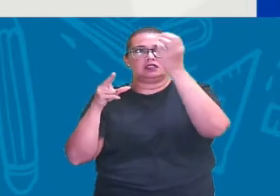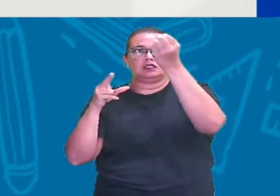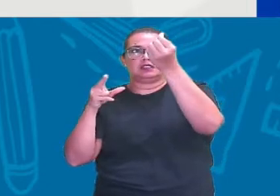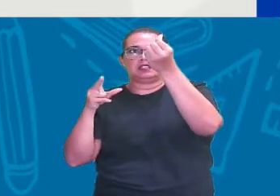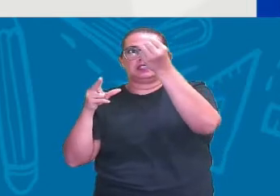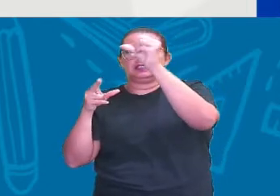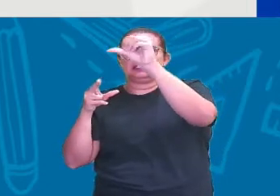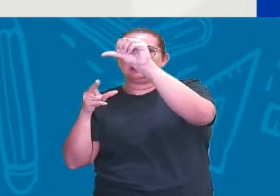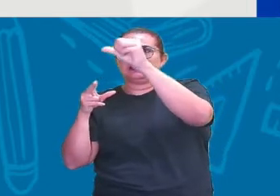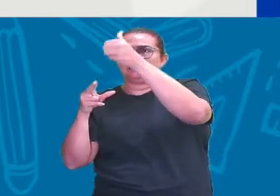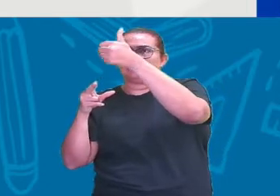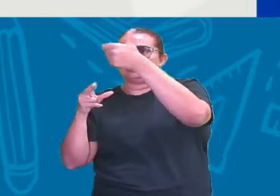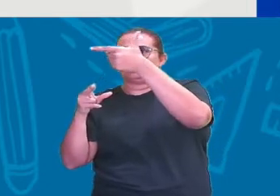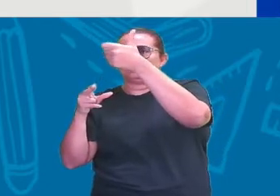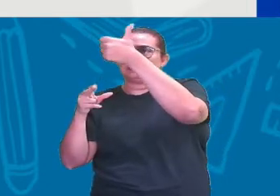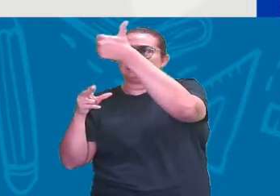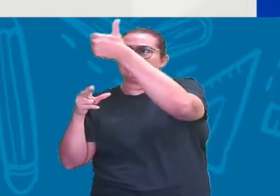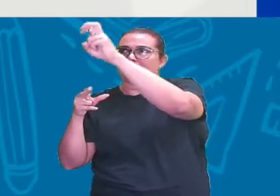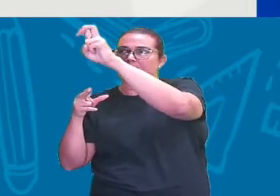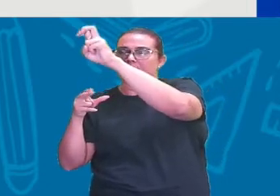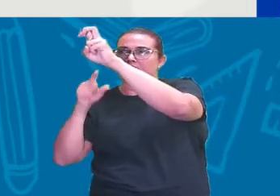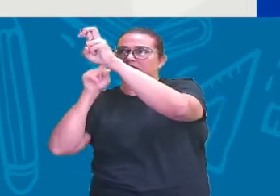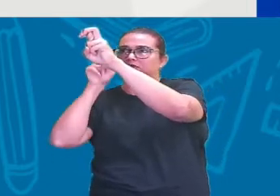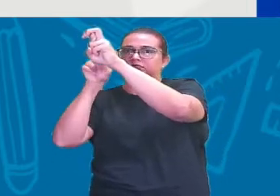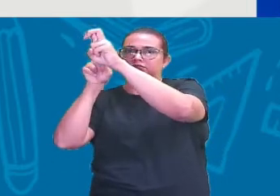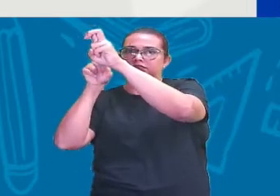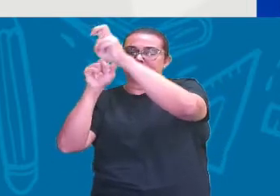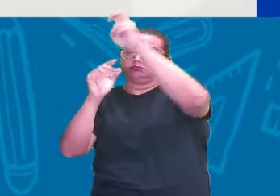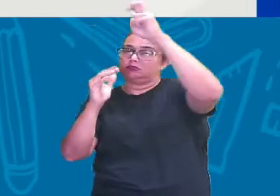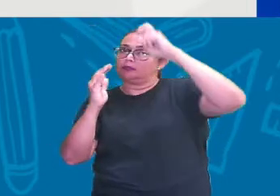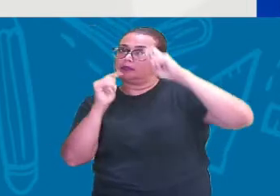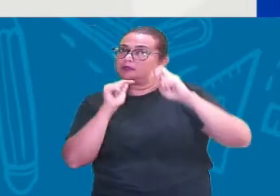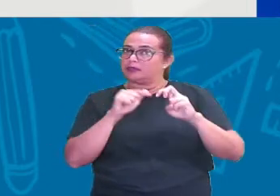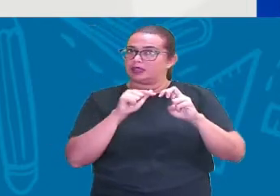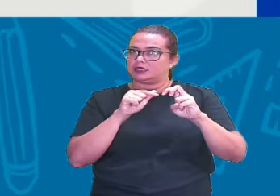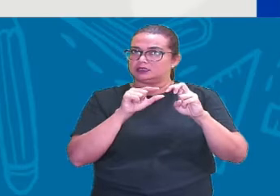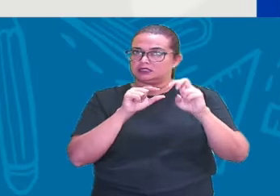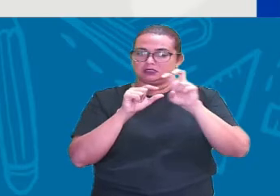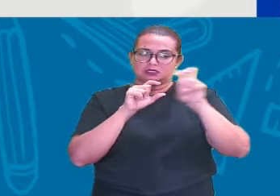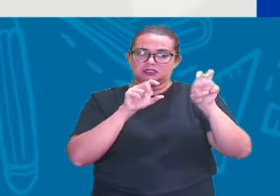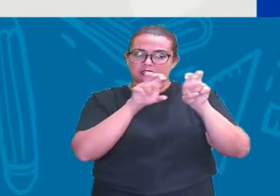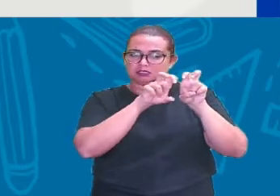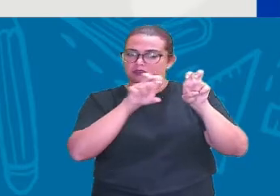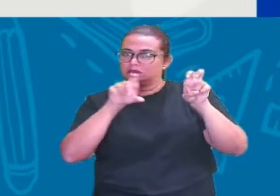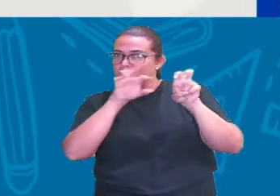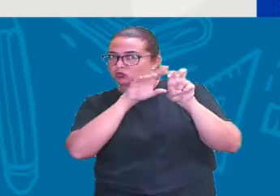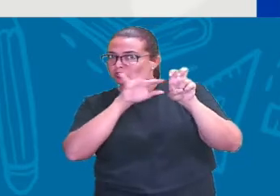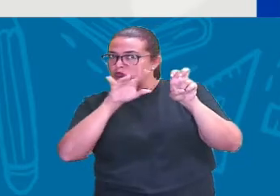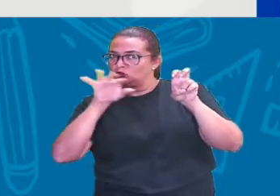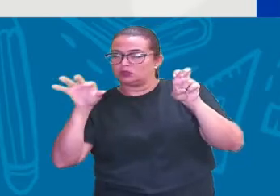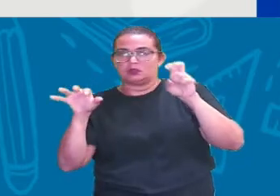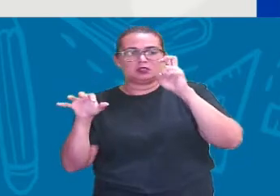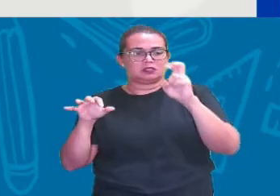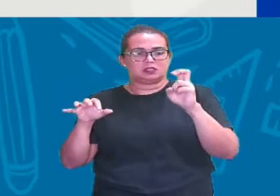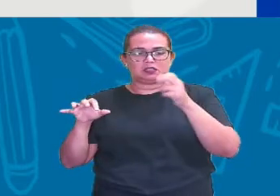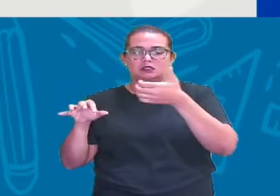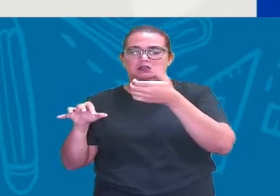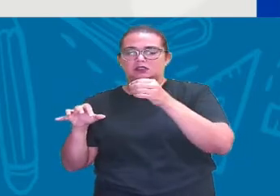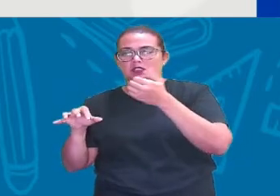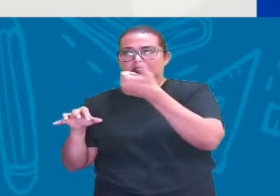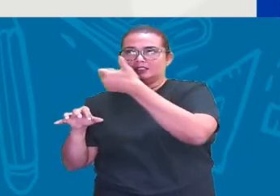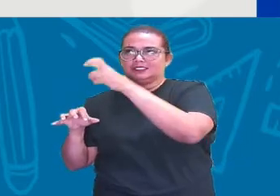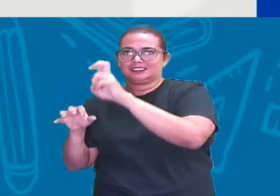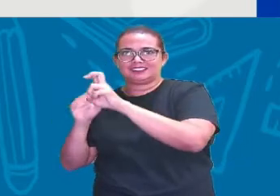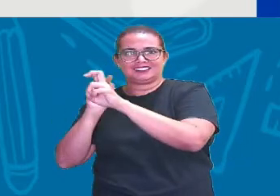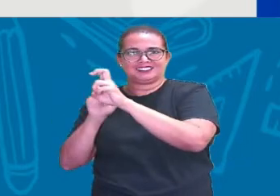12, 15. Tem 15 ali. Vamos observar agora na listinha dos múltiplos de 5. 5, 10, 15.